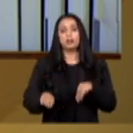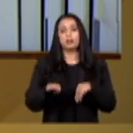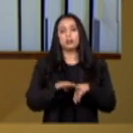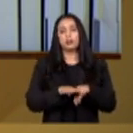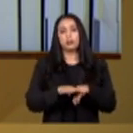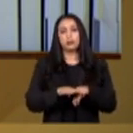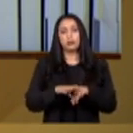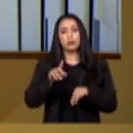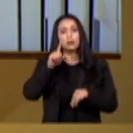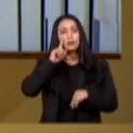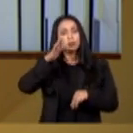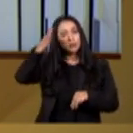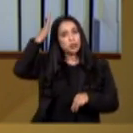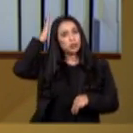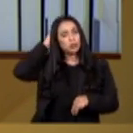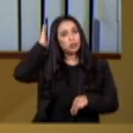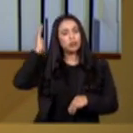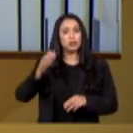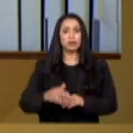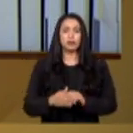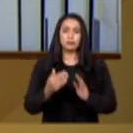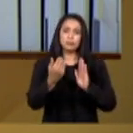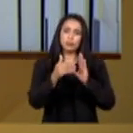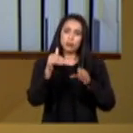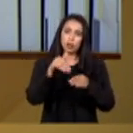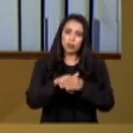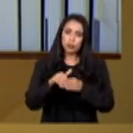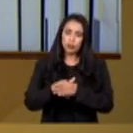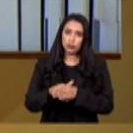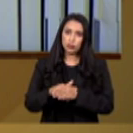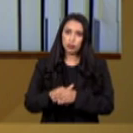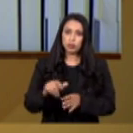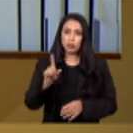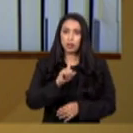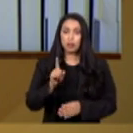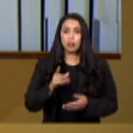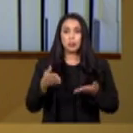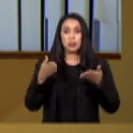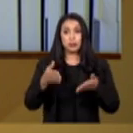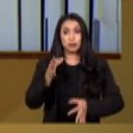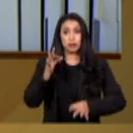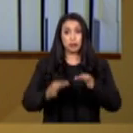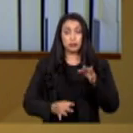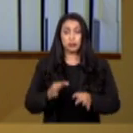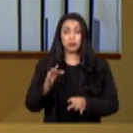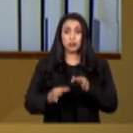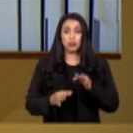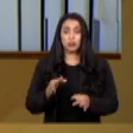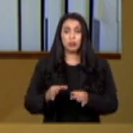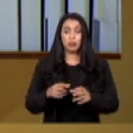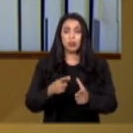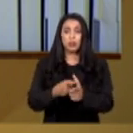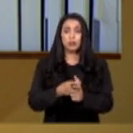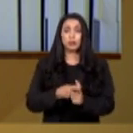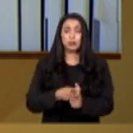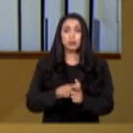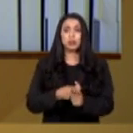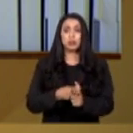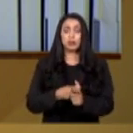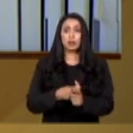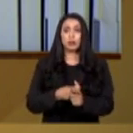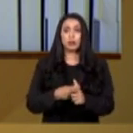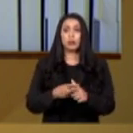ordem nos termos e limites do voto proferido a nota que não participaram deste julgamento o transformado suspensão